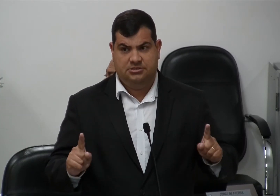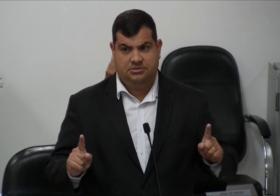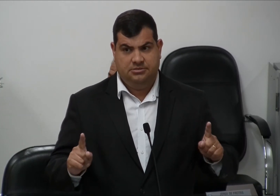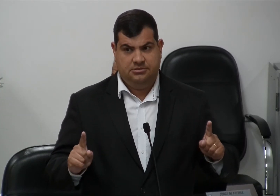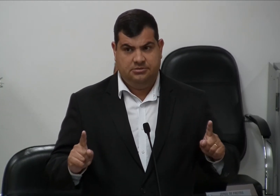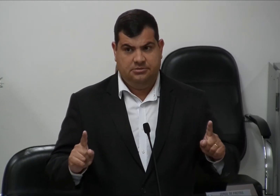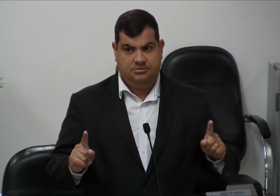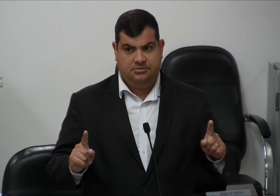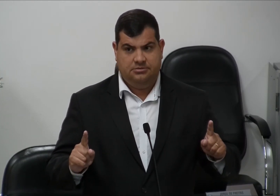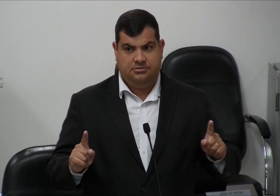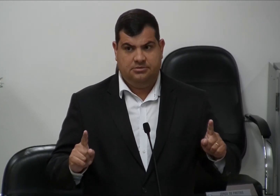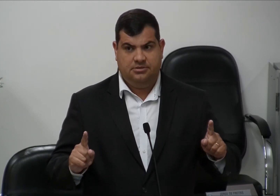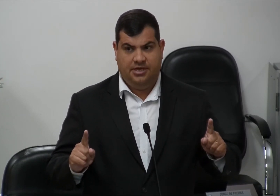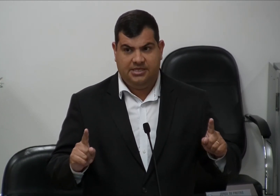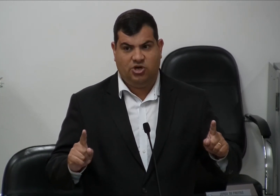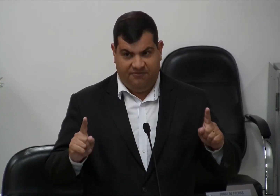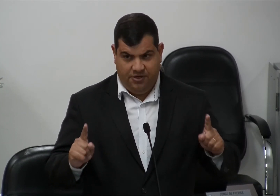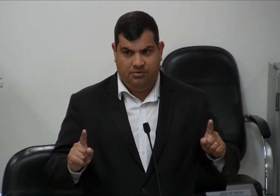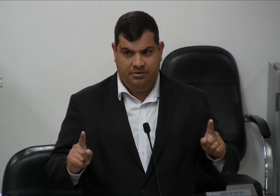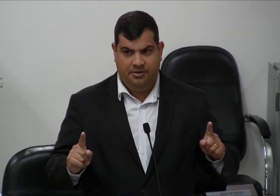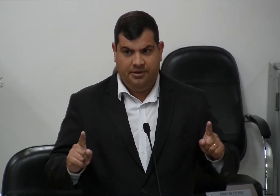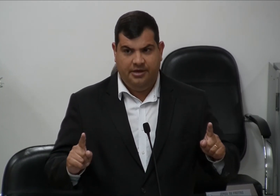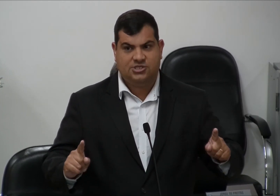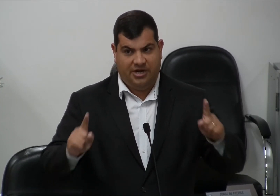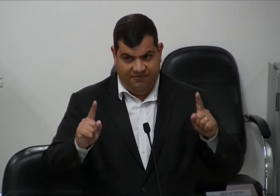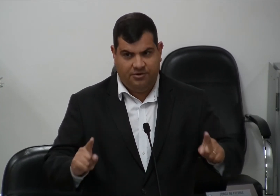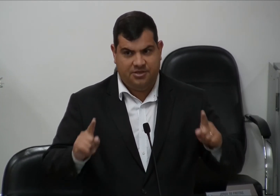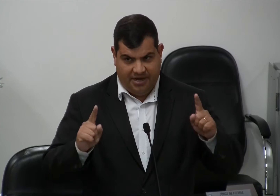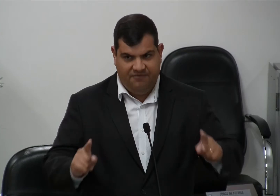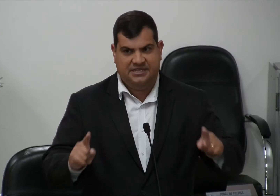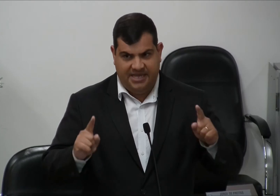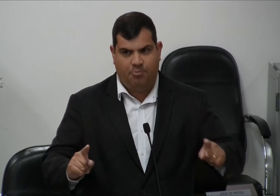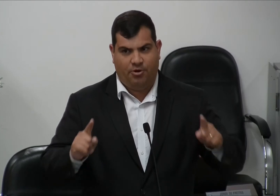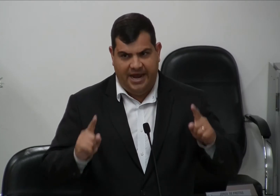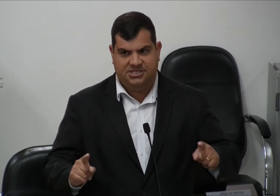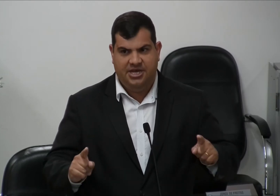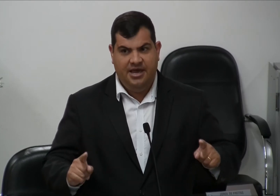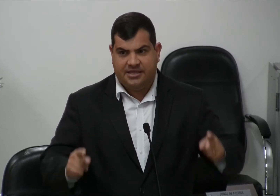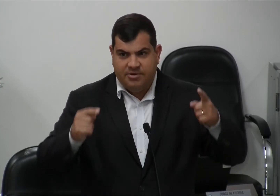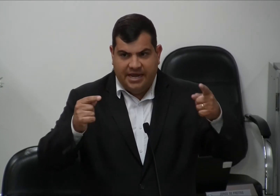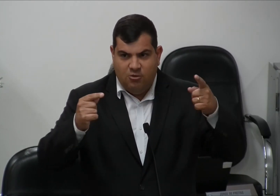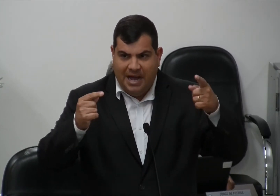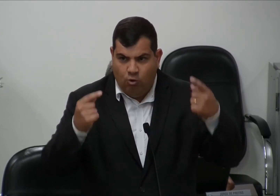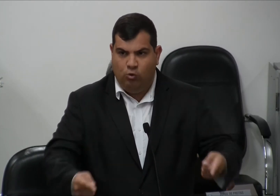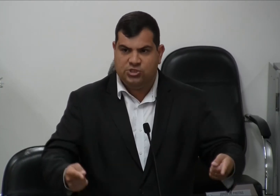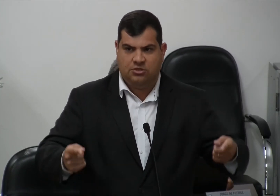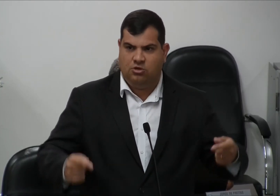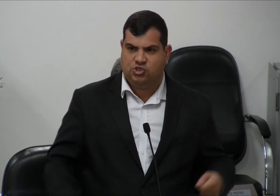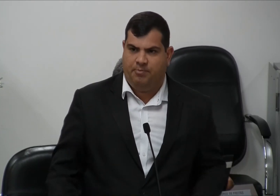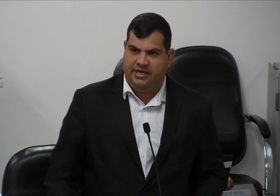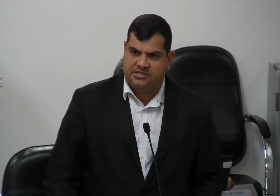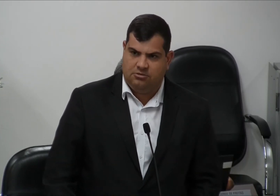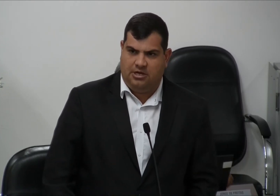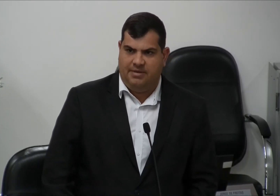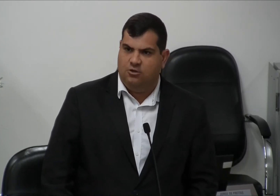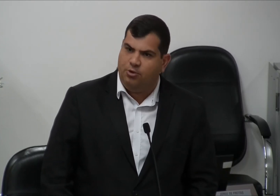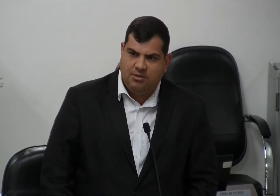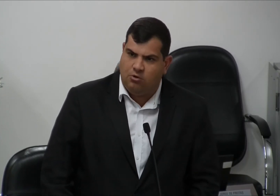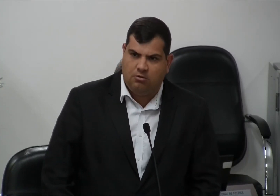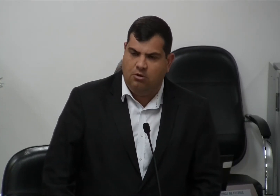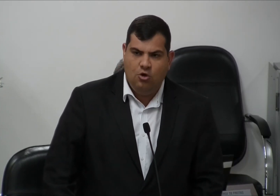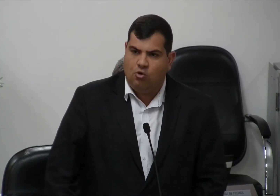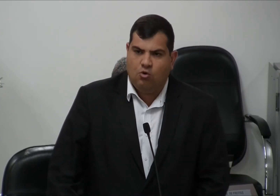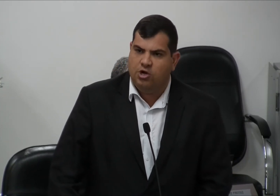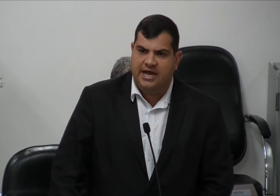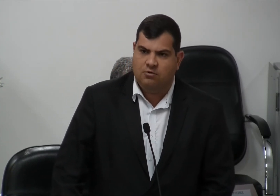Proerd. A senhora viu? A senhora viu o que estão querendo fazer com o Proerd? Estão querendo bagunça no nosso país, doutora Mayra. Não